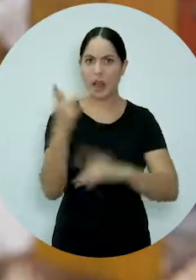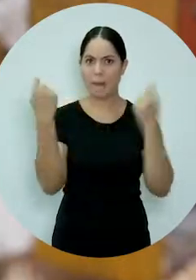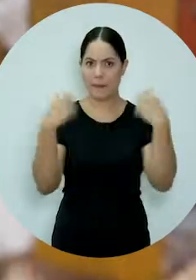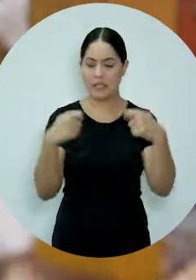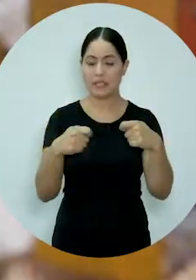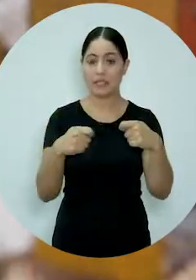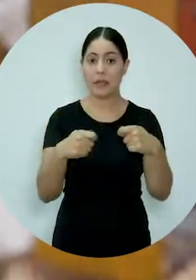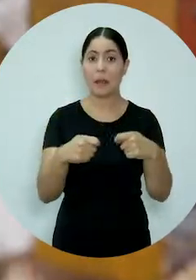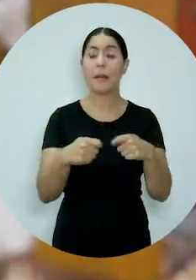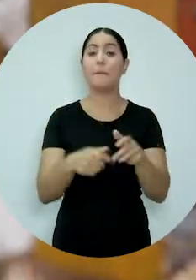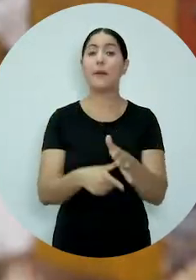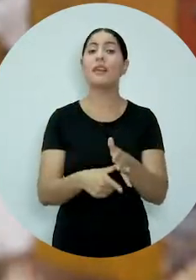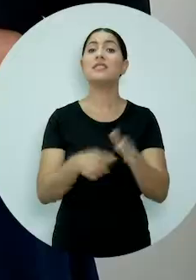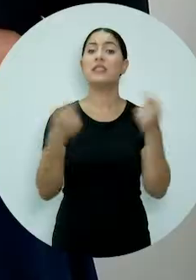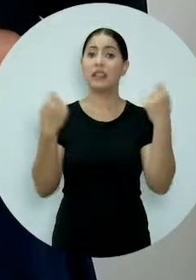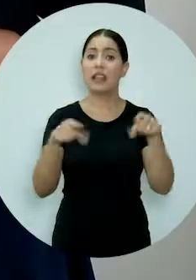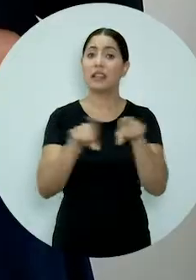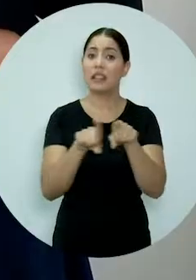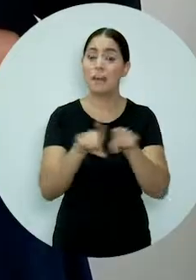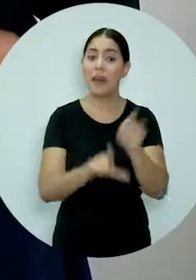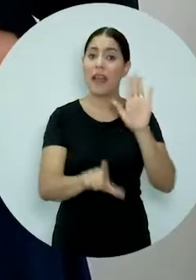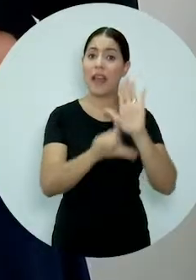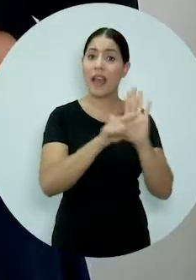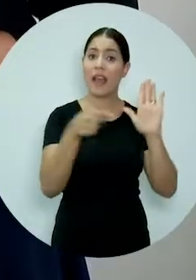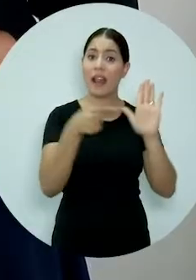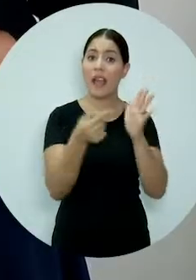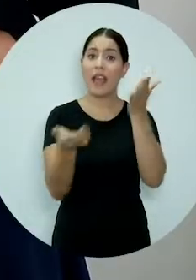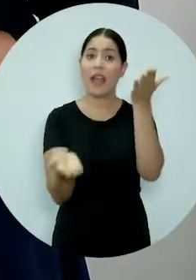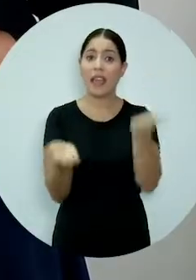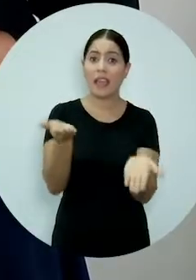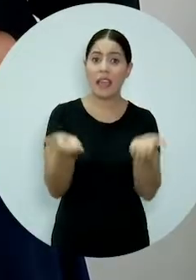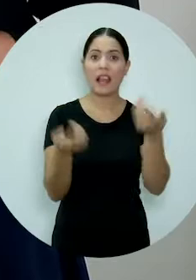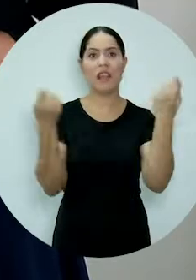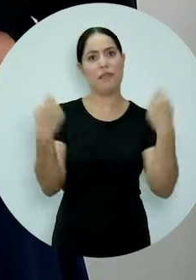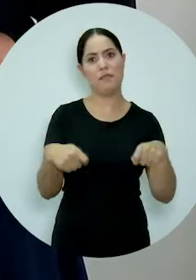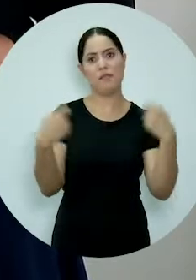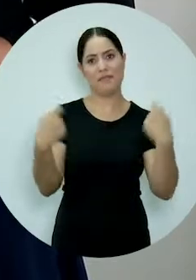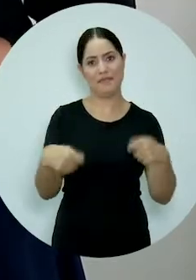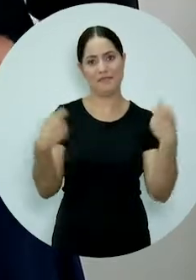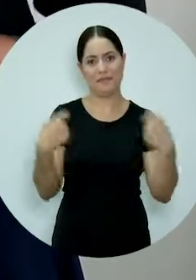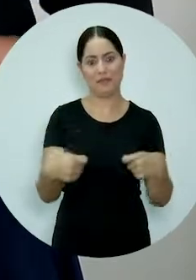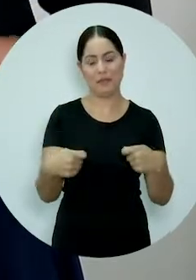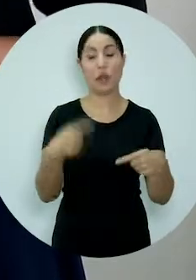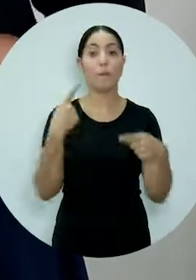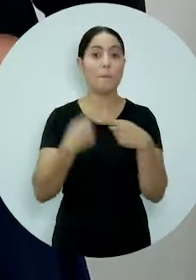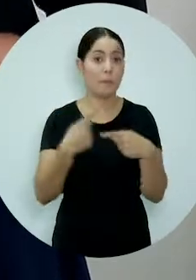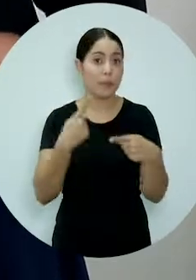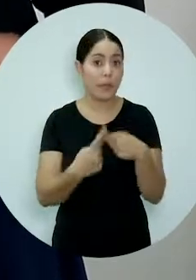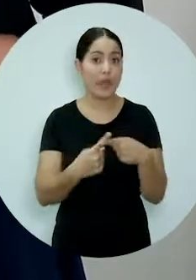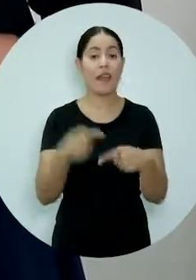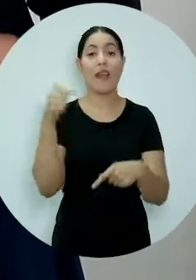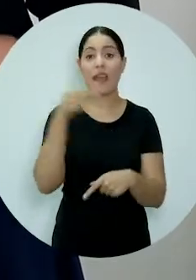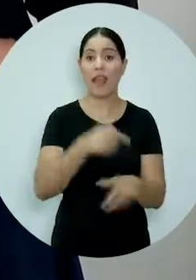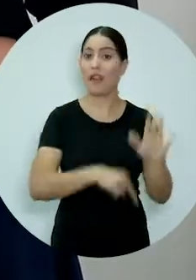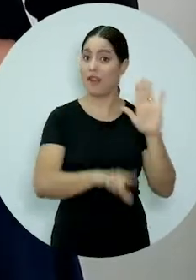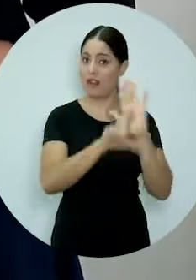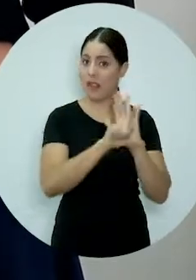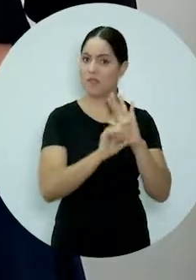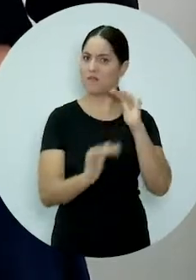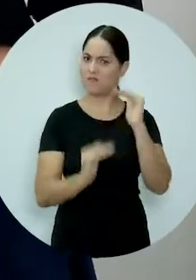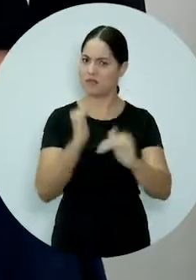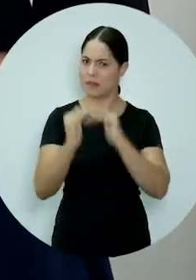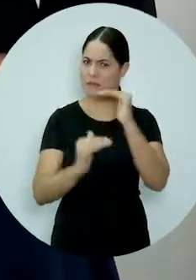sim. Mas, mais do que isso, precisa ser uma lei que seja equilibrada, que ela tanto